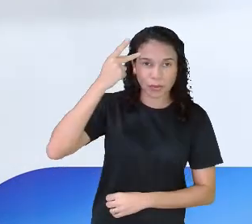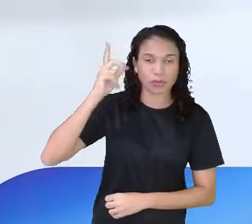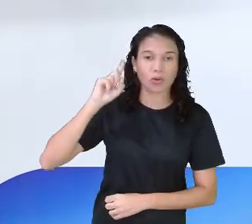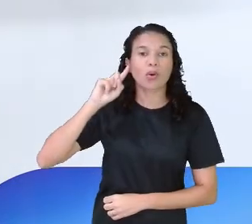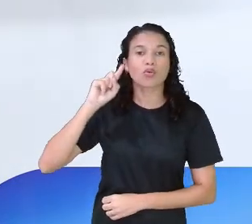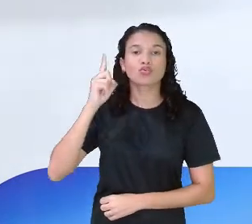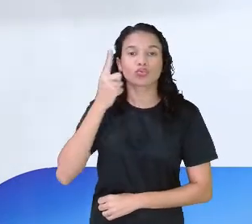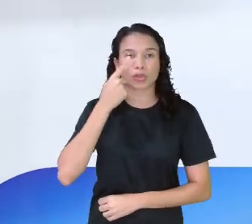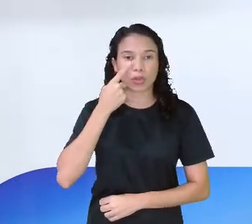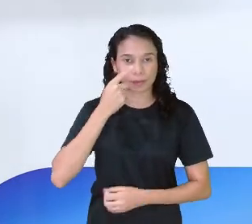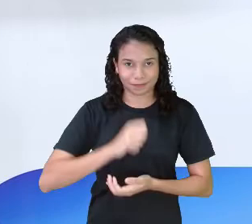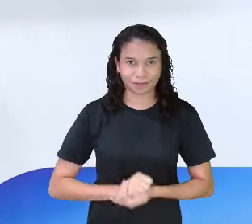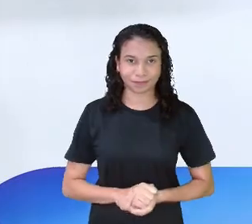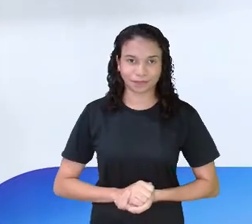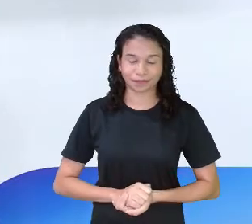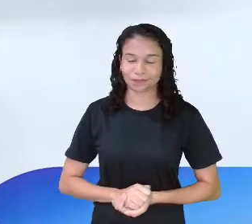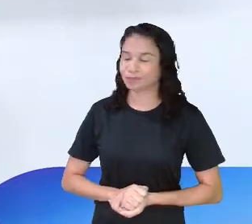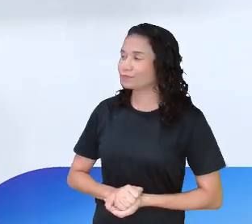Surdo-Cega.